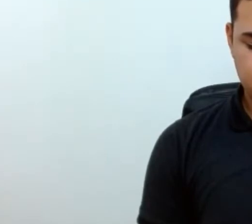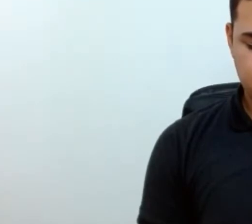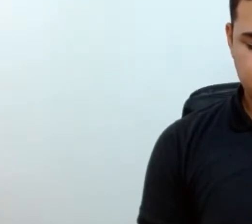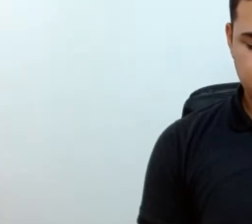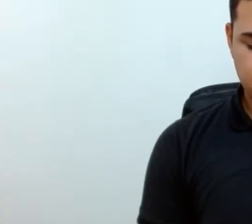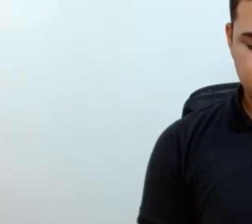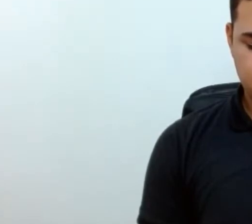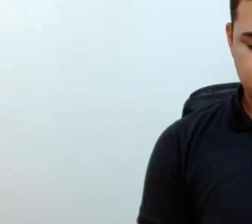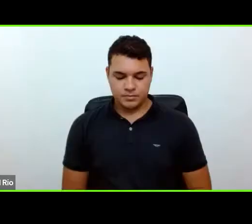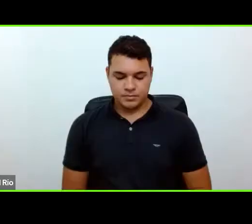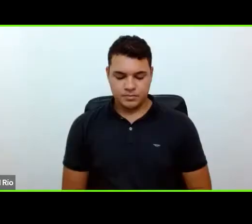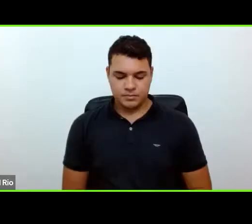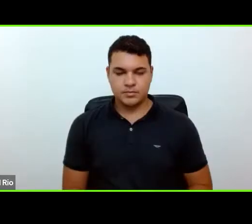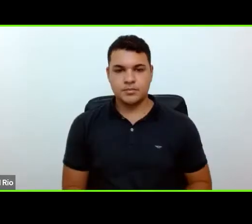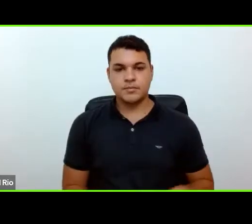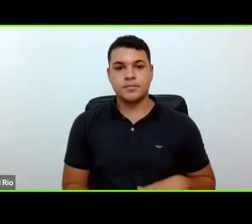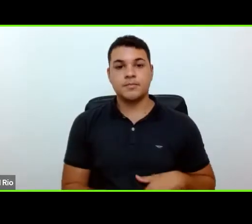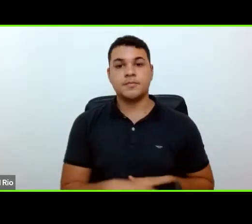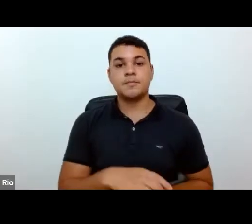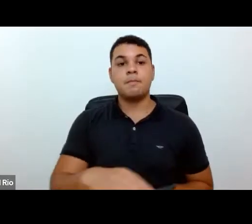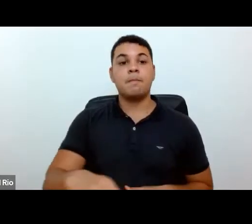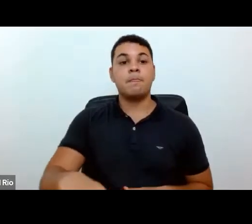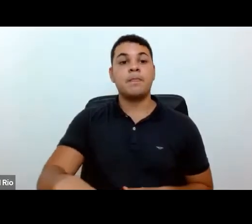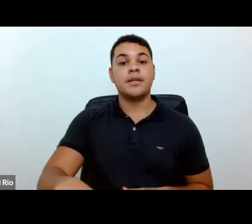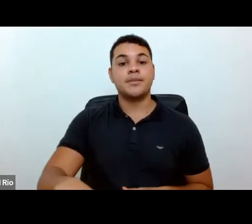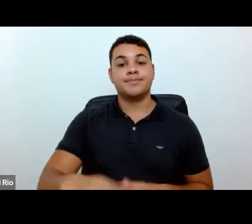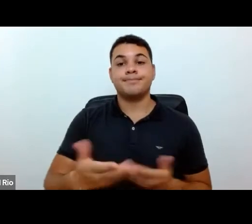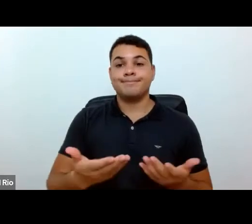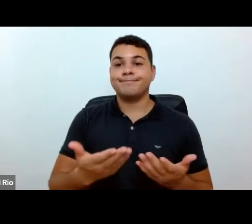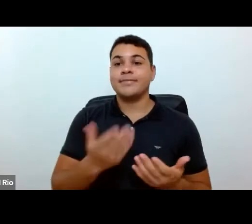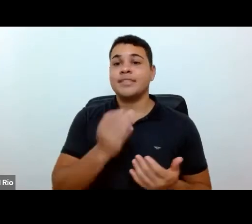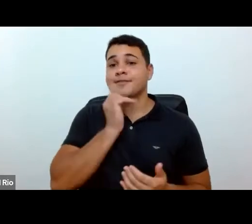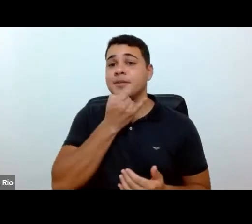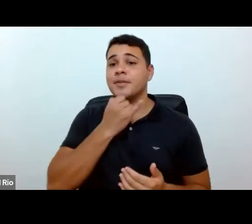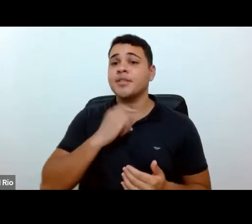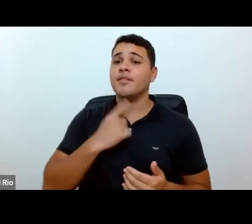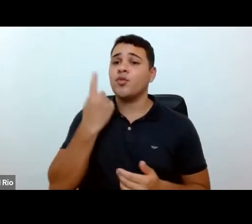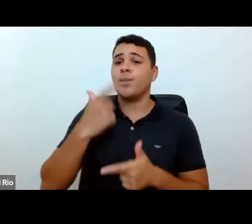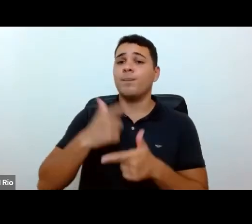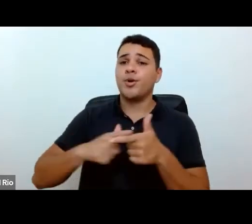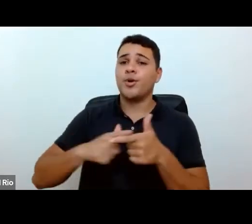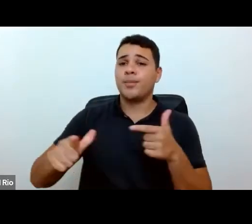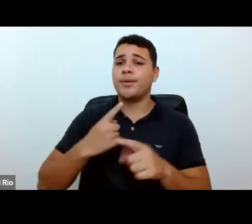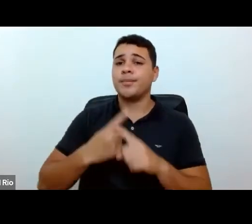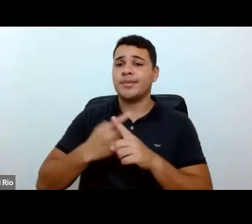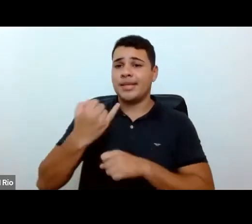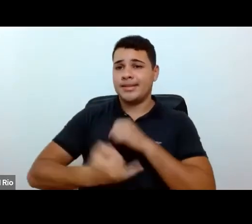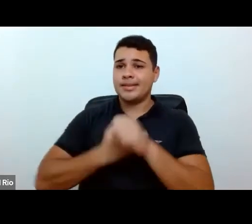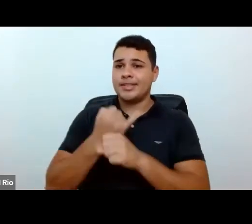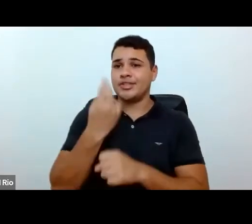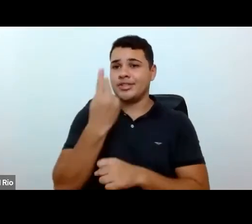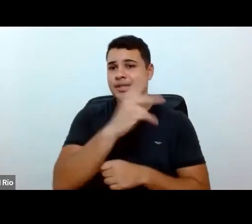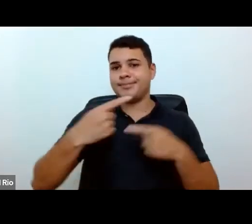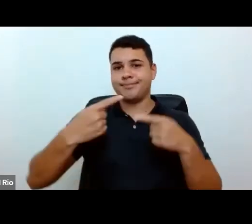Bom, nós tivemos um probleminha novamente, que a conexão da Célia caiu. É,